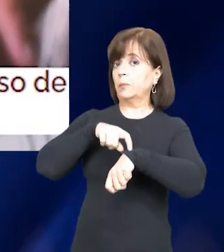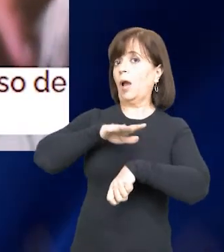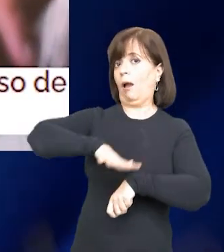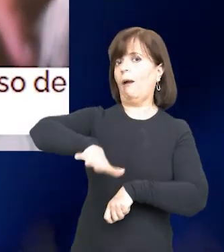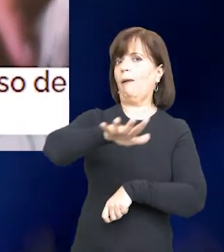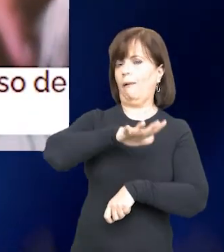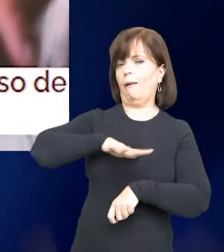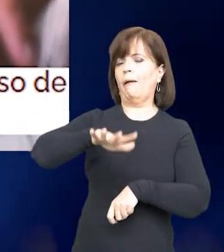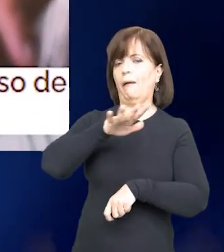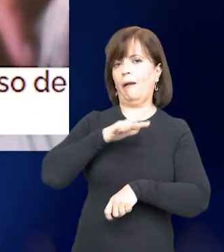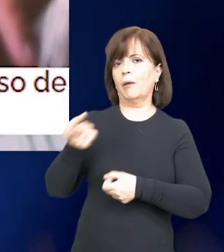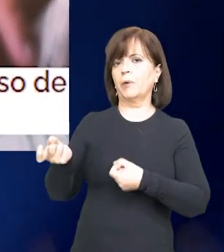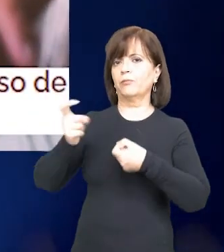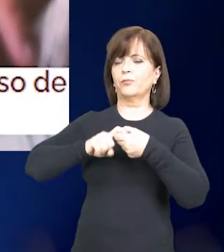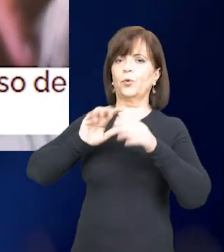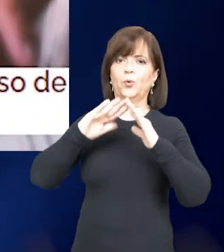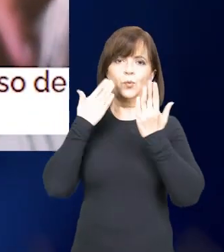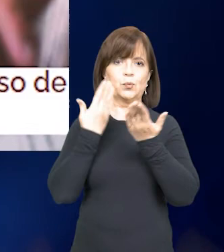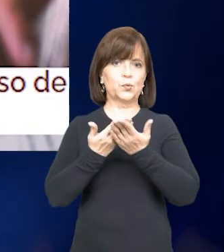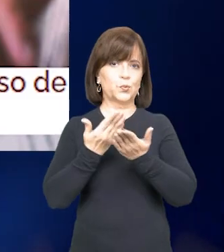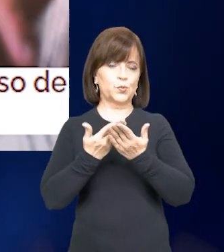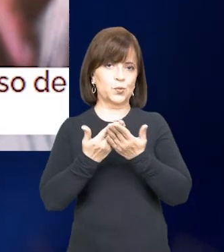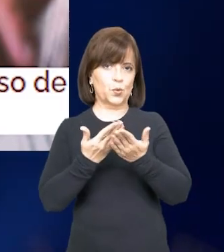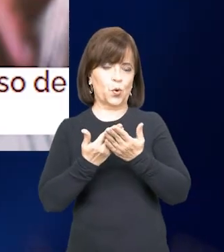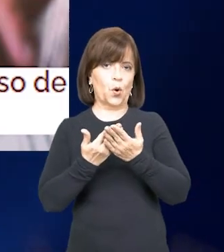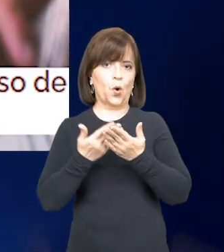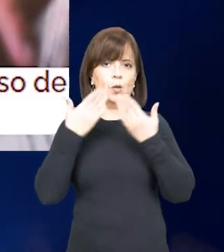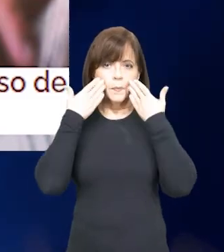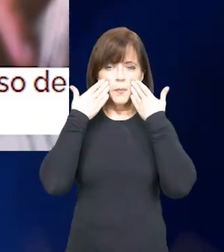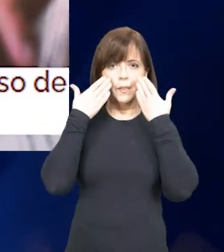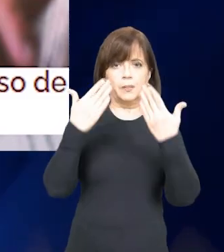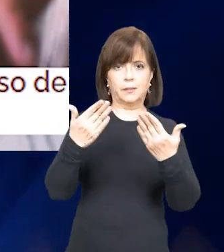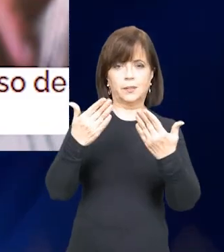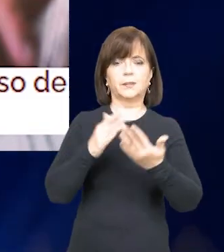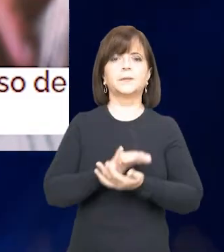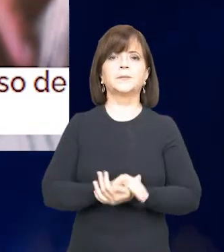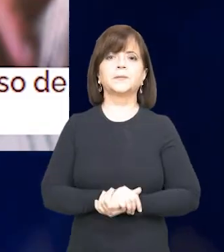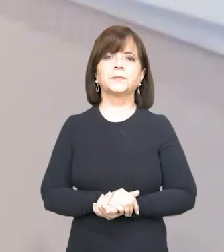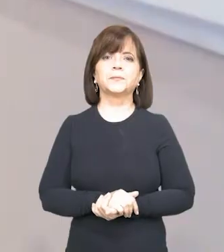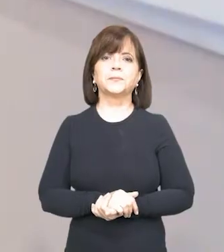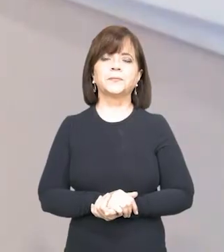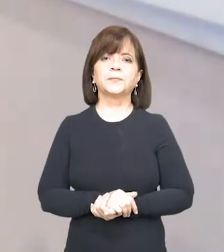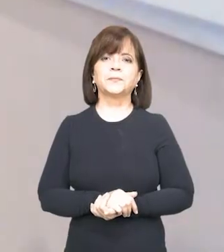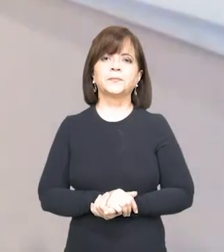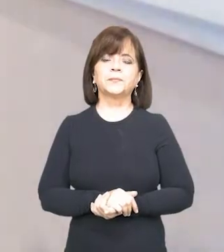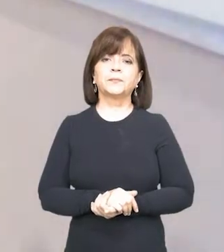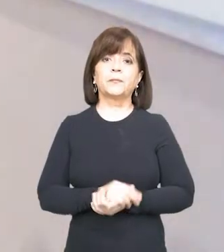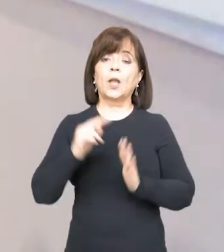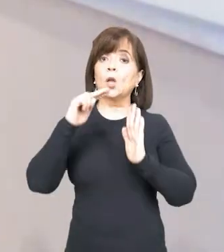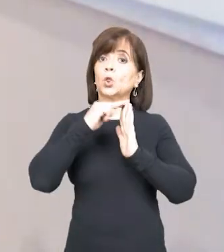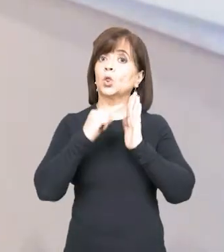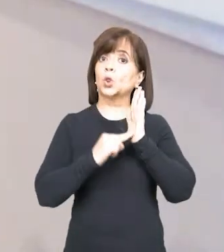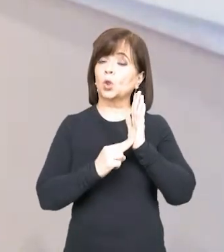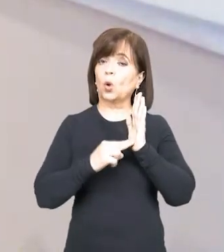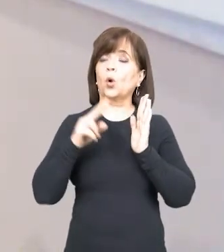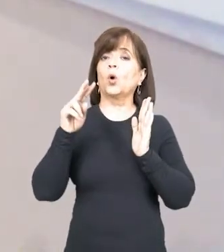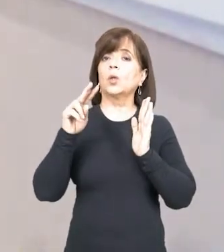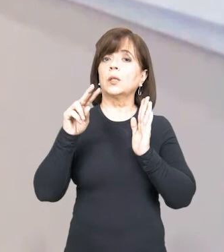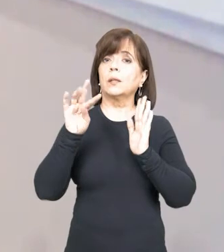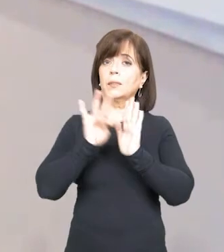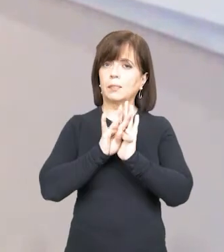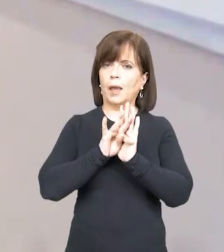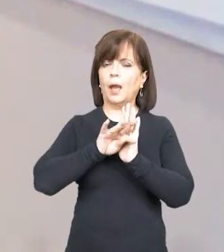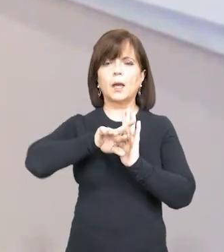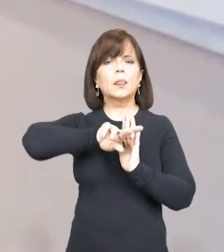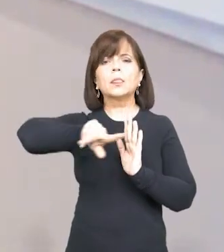campo aí do retorno às aulas, da realização de atividades educacionais. A nota técnica não é um marco